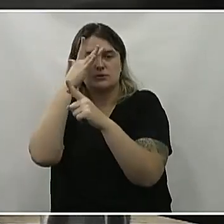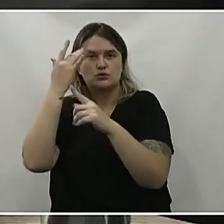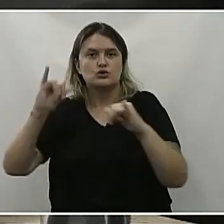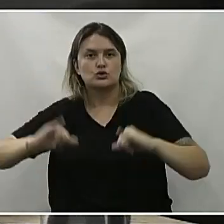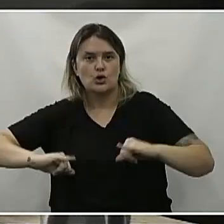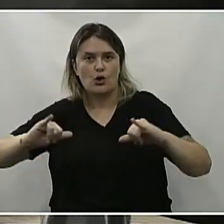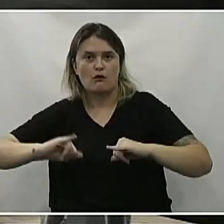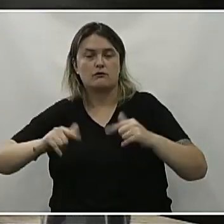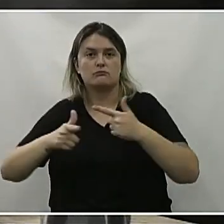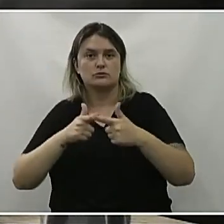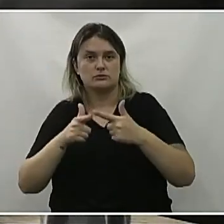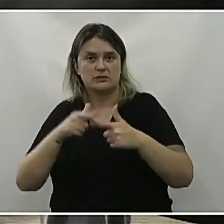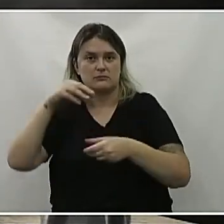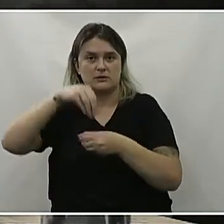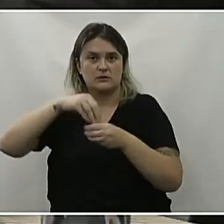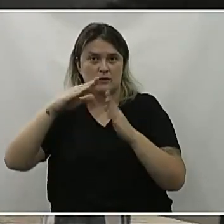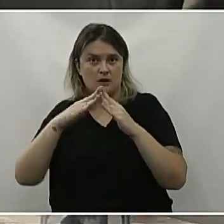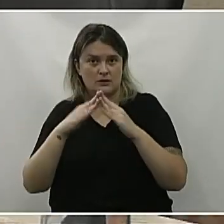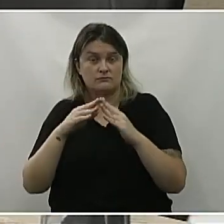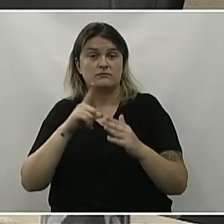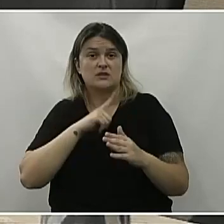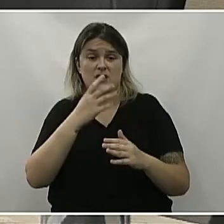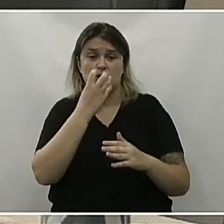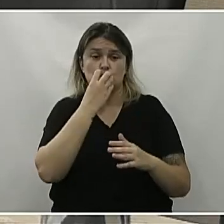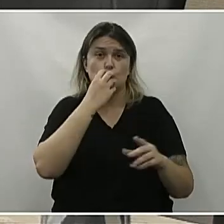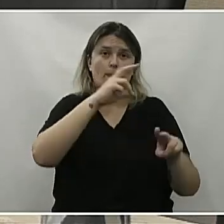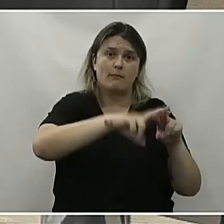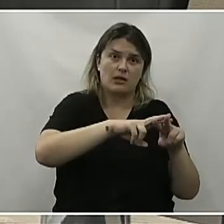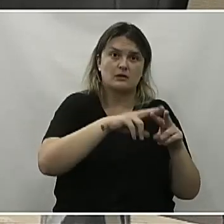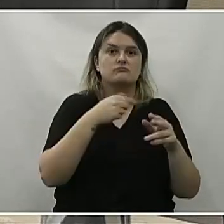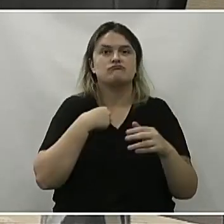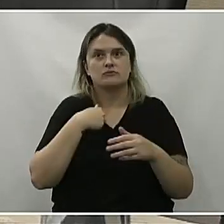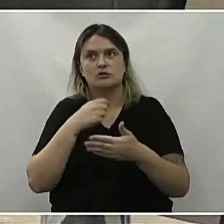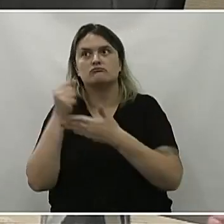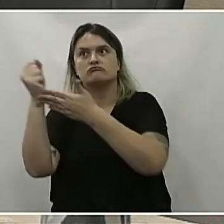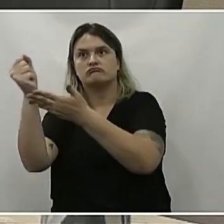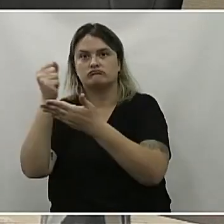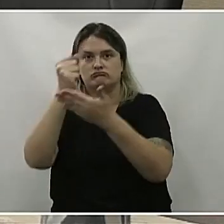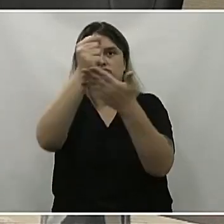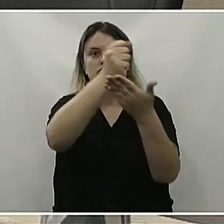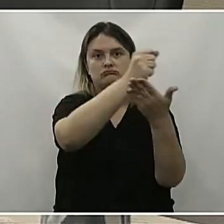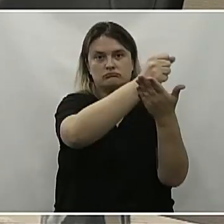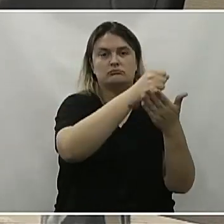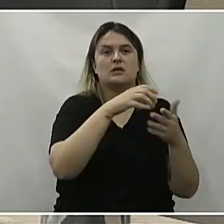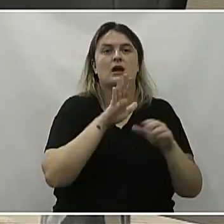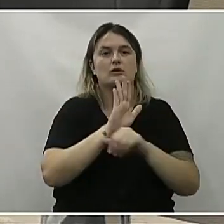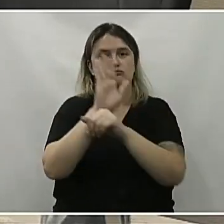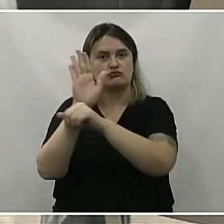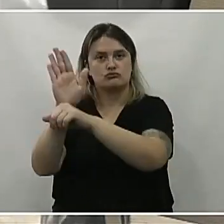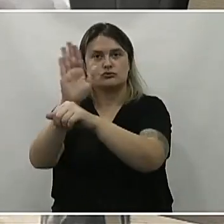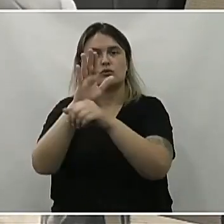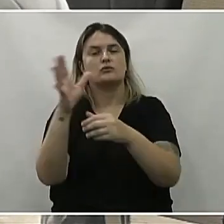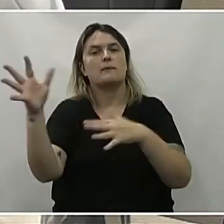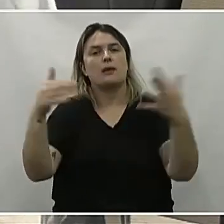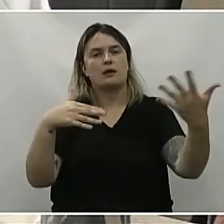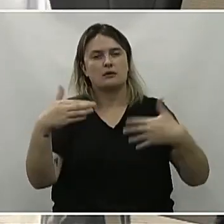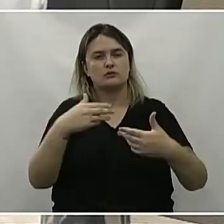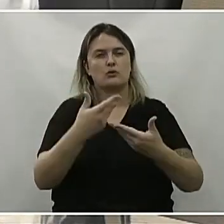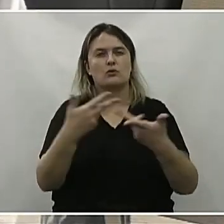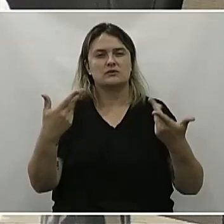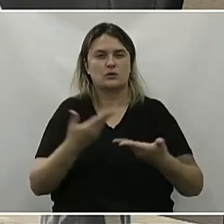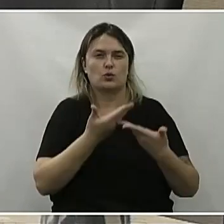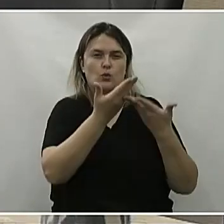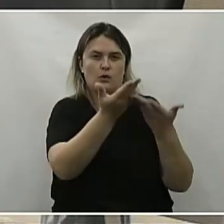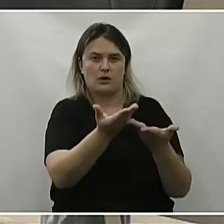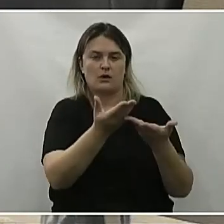tá entrando água dentro da casa tem um cachorro preso lá e eu passava ali Elas está tavam recebendo doações elas estavam